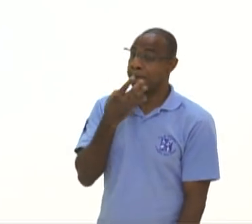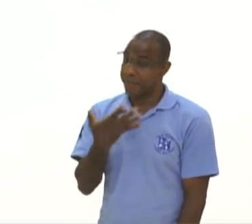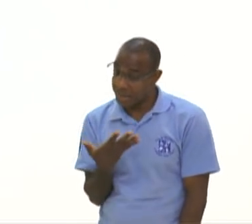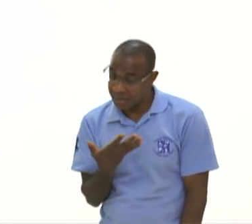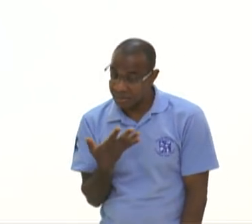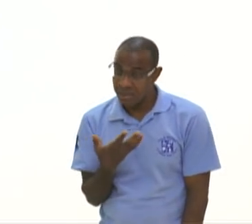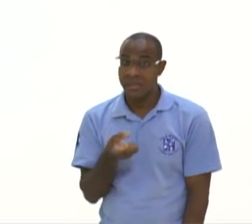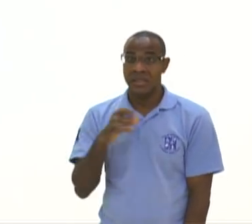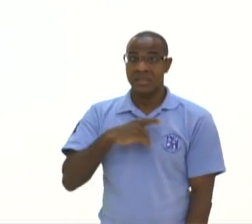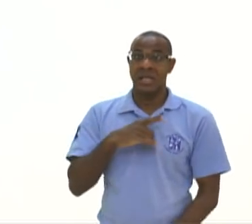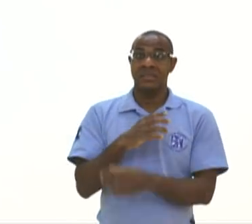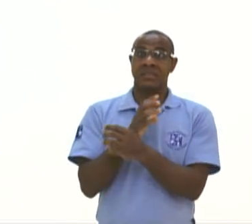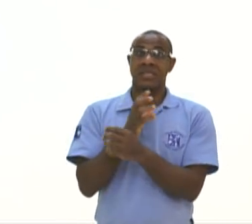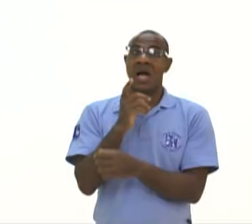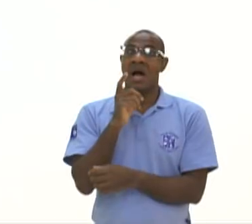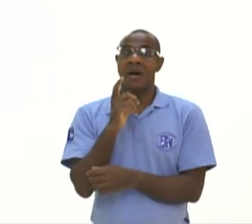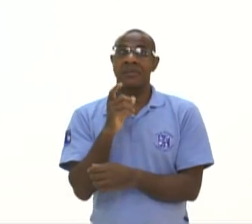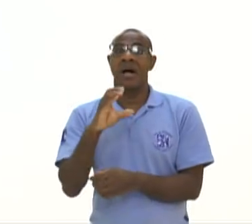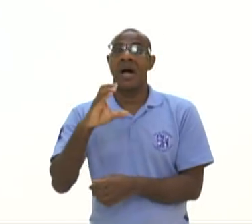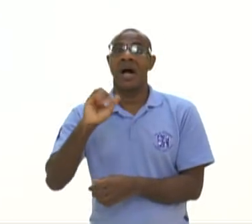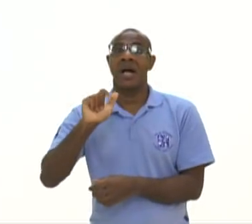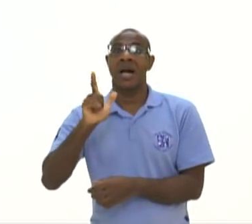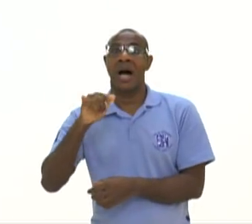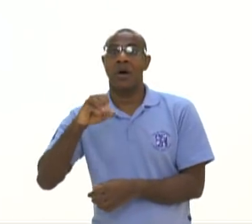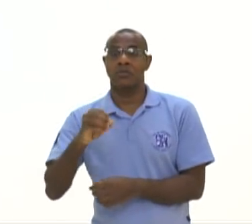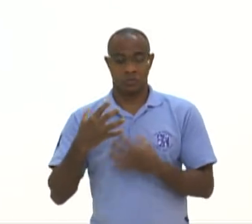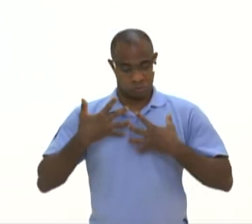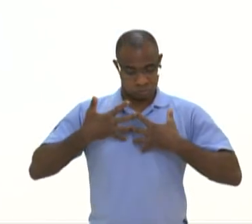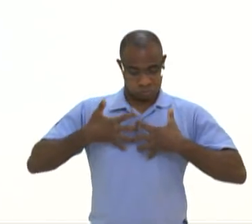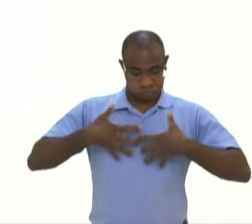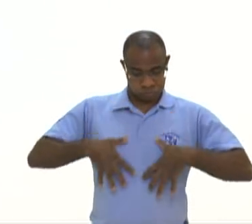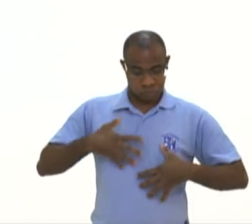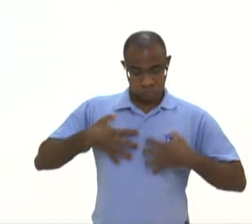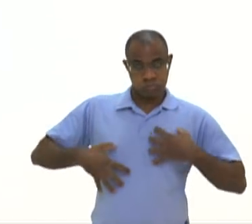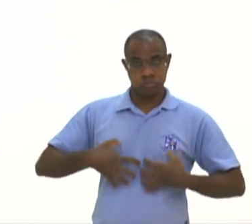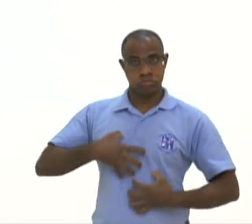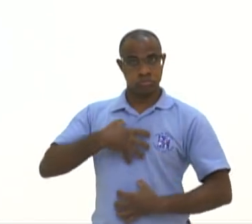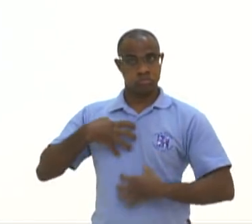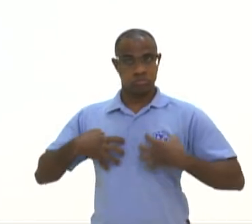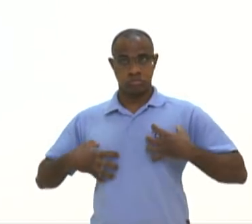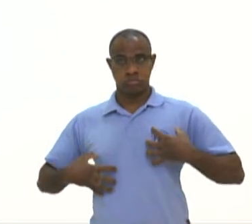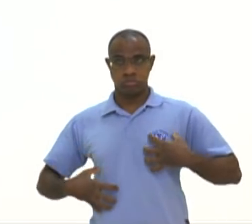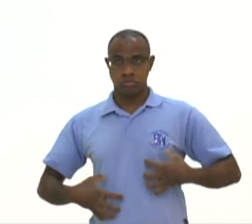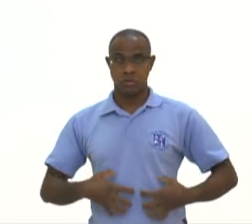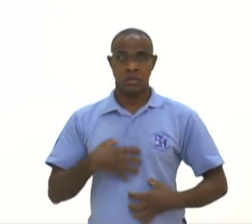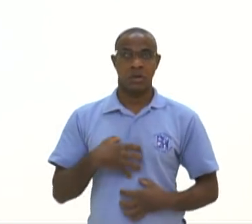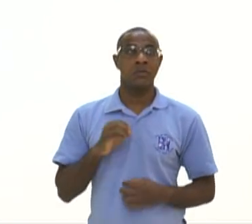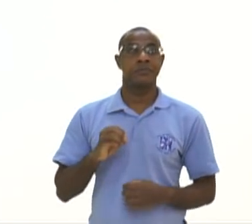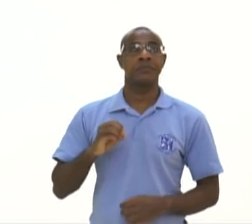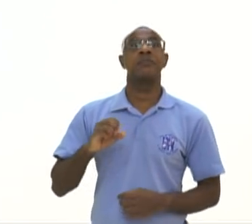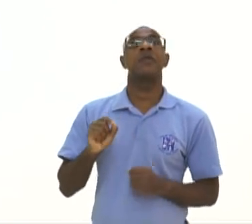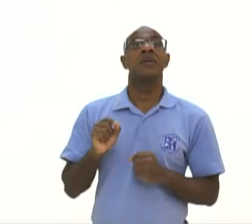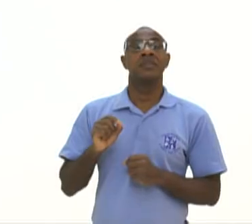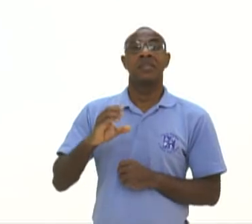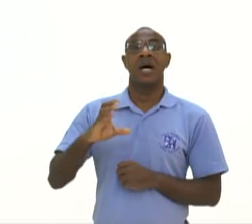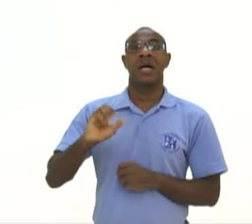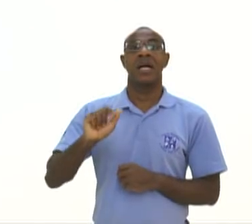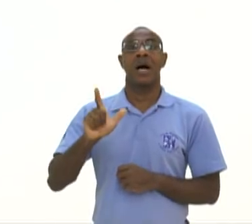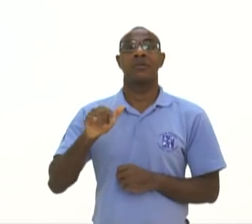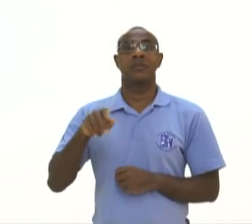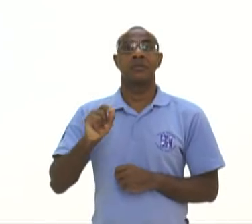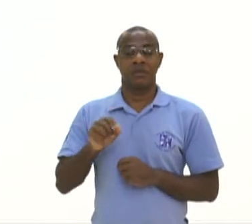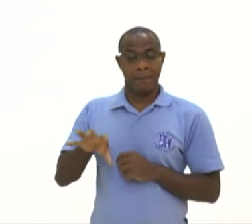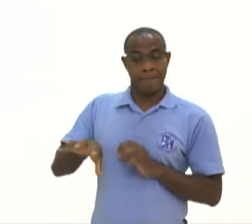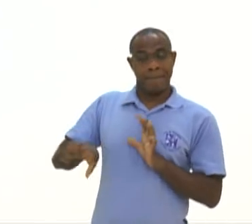tem cálcio suficiente circulando pelo organismo, a calcitonina vai pegar o excesso